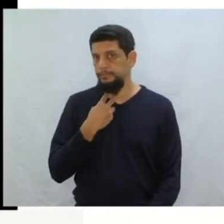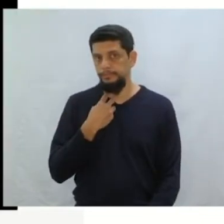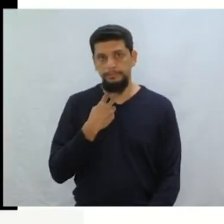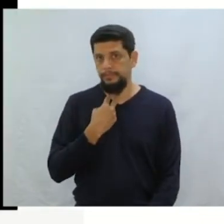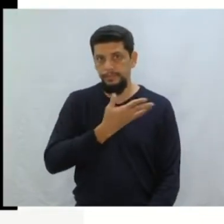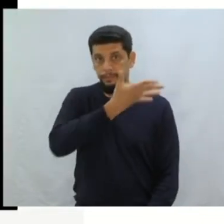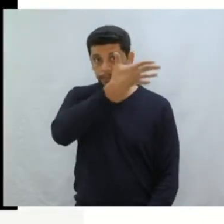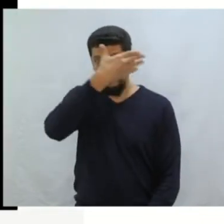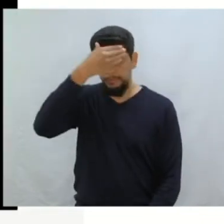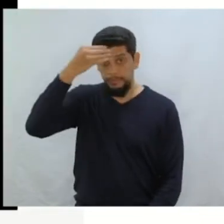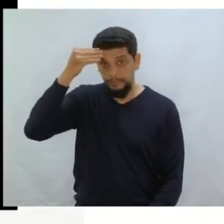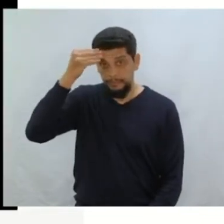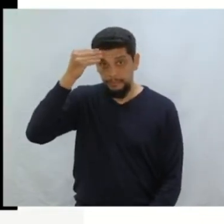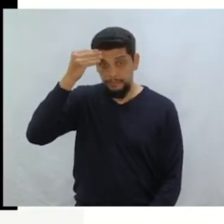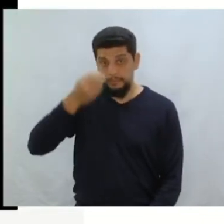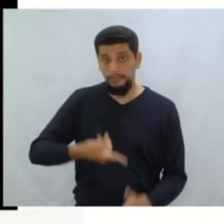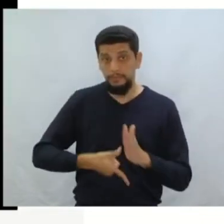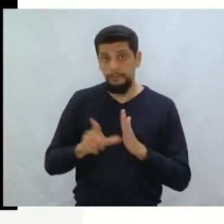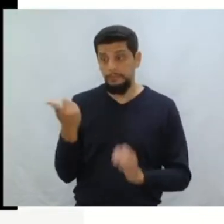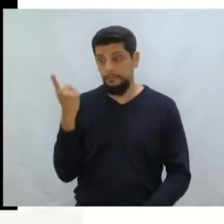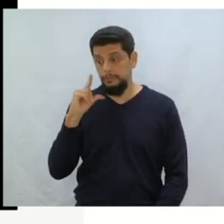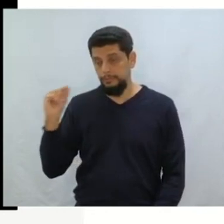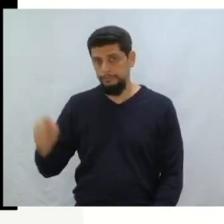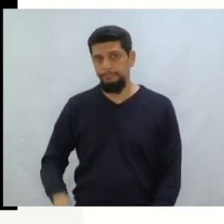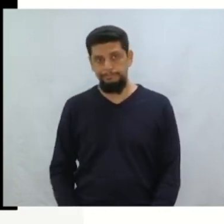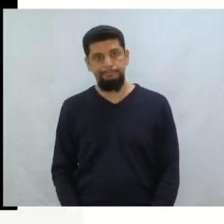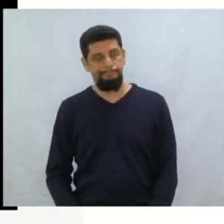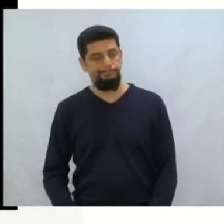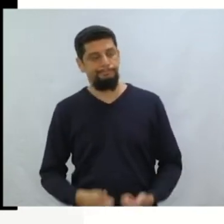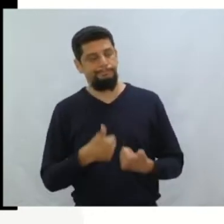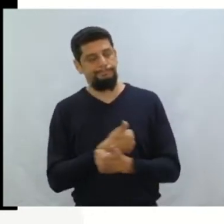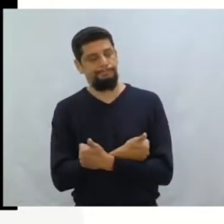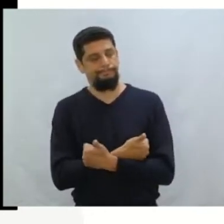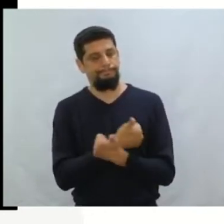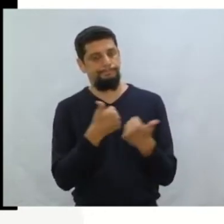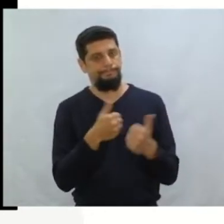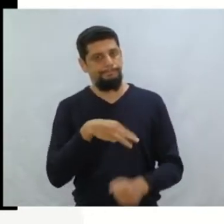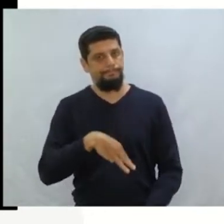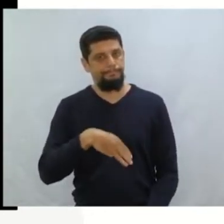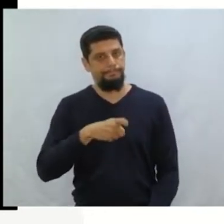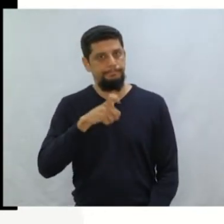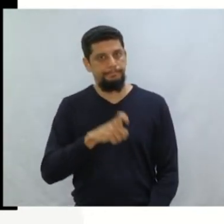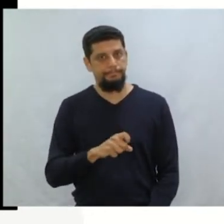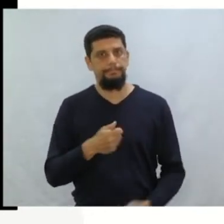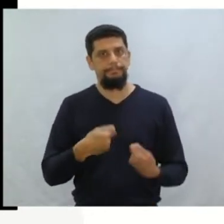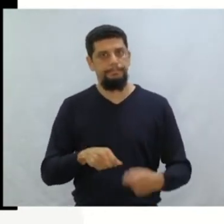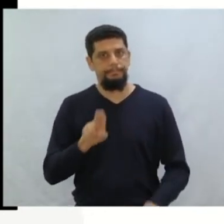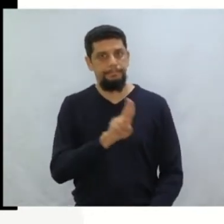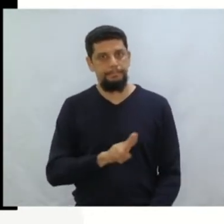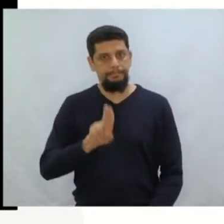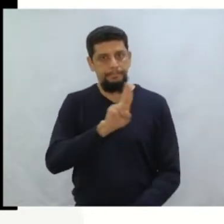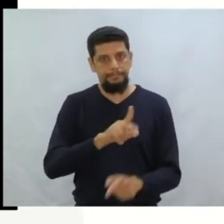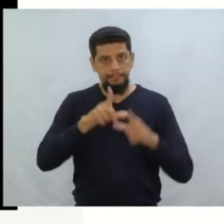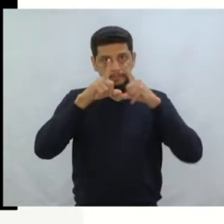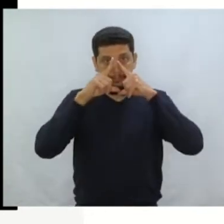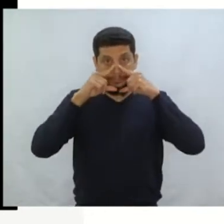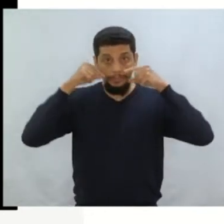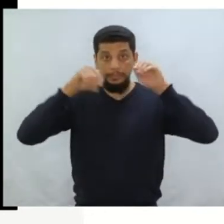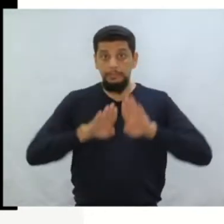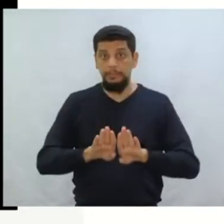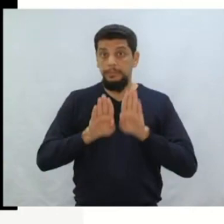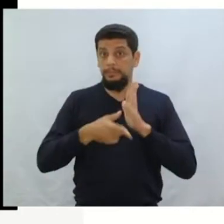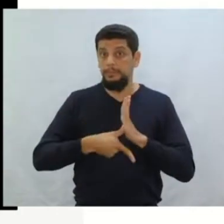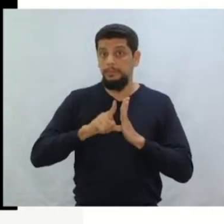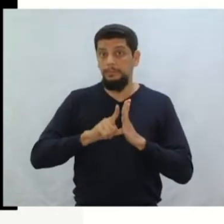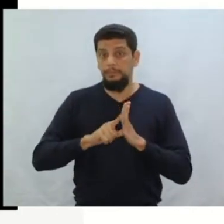Muito bem. Então, não podemos esquecer, antes de ir embora, muito bem, Max, de colocar a